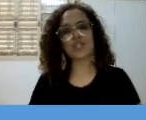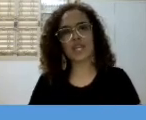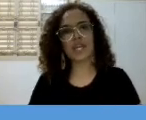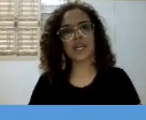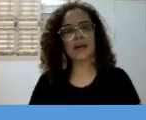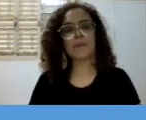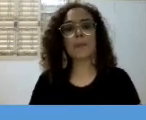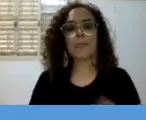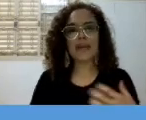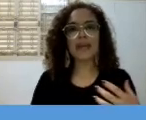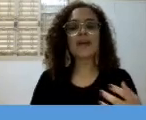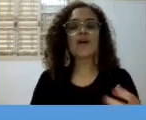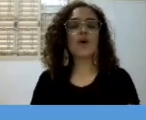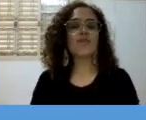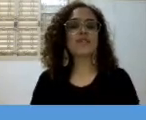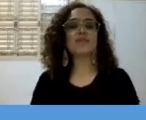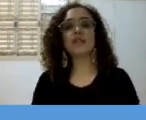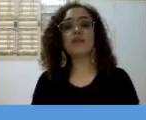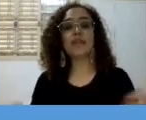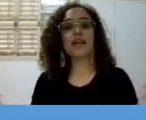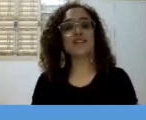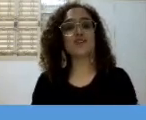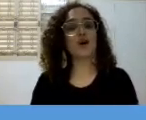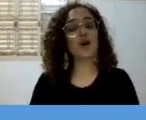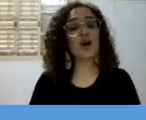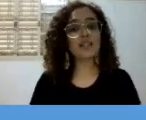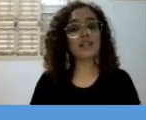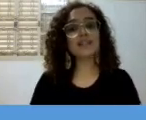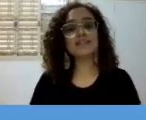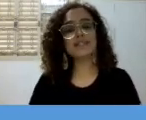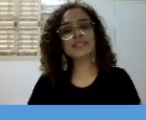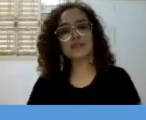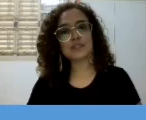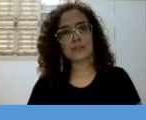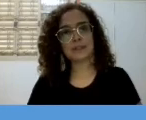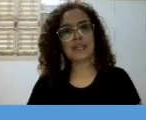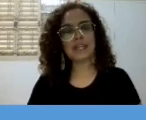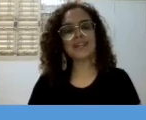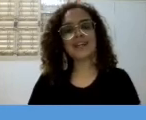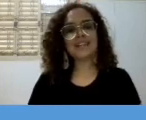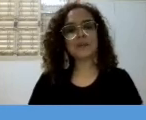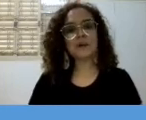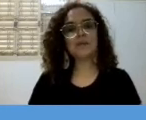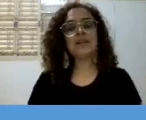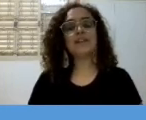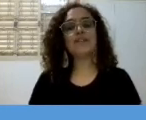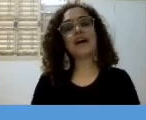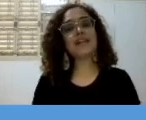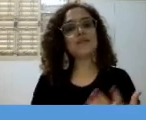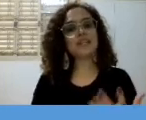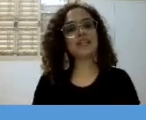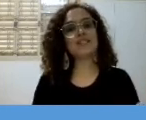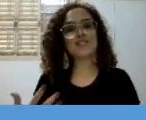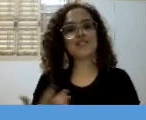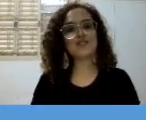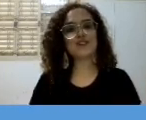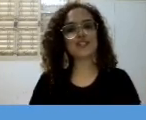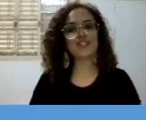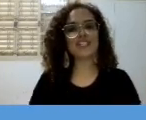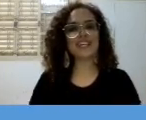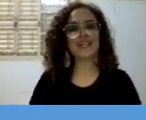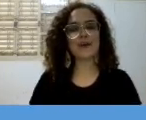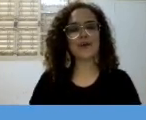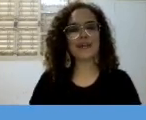dessa cantiga, né? Ou vocês podem brincar de roda, cantando também, tá bom? Tem várias maneiras de